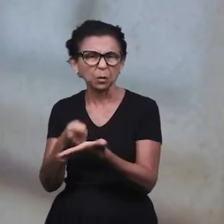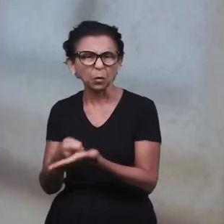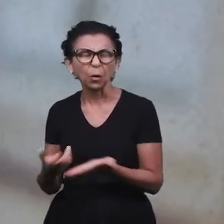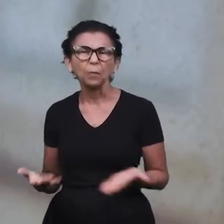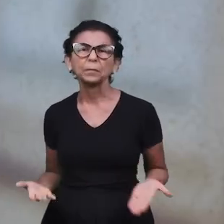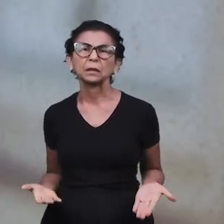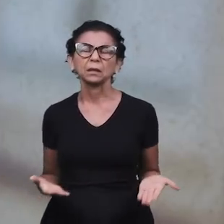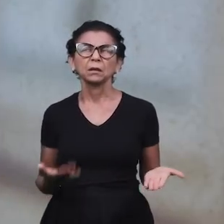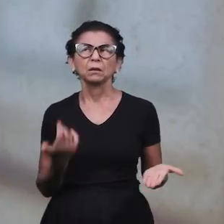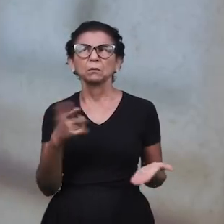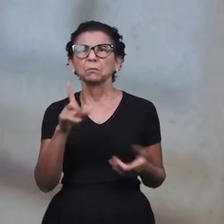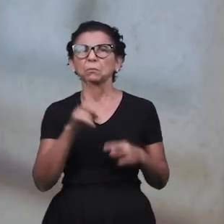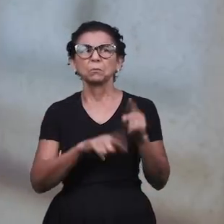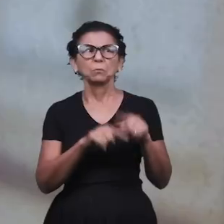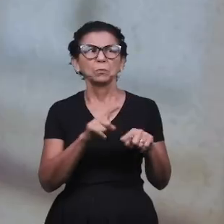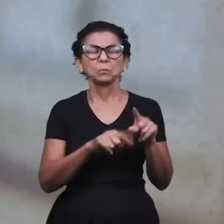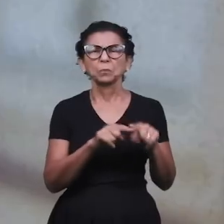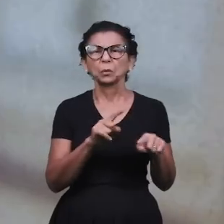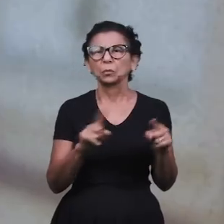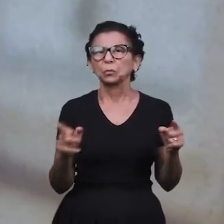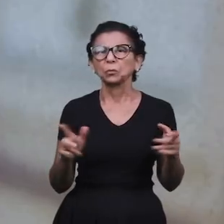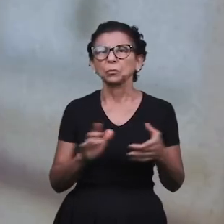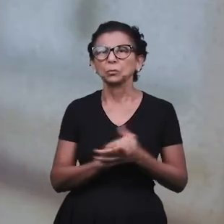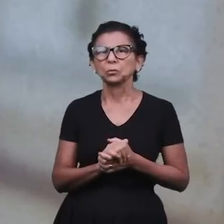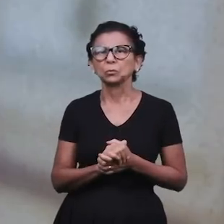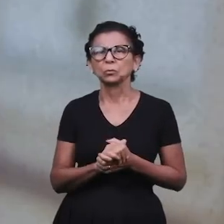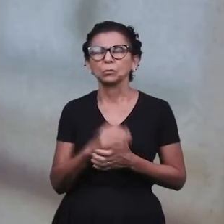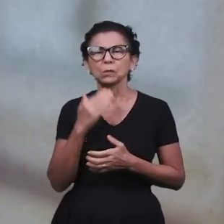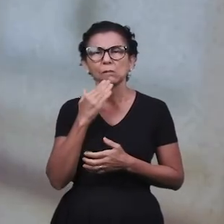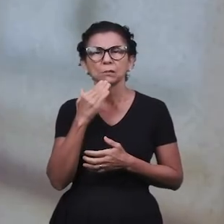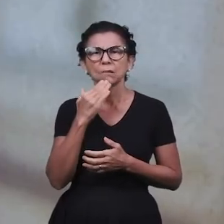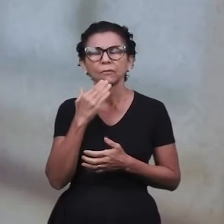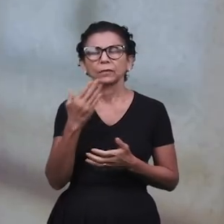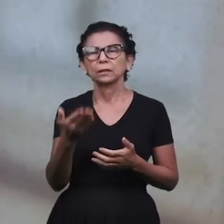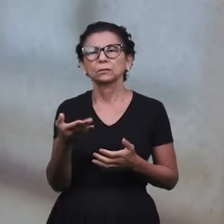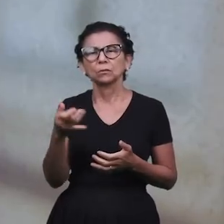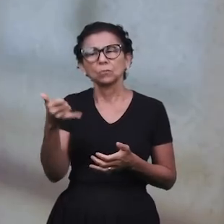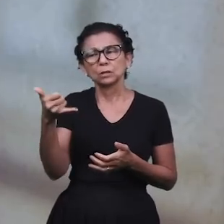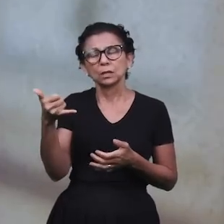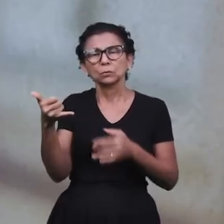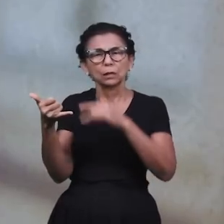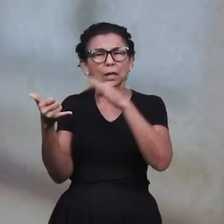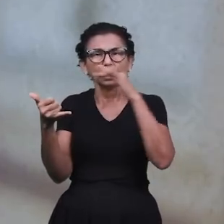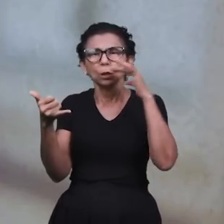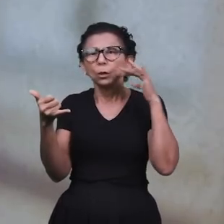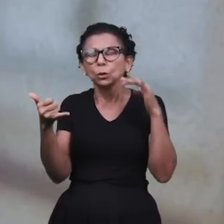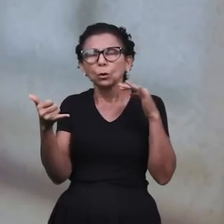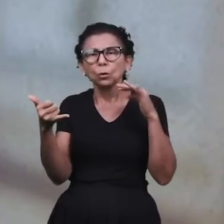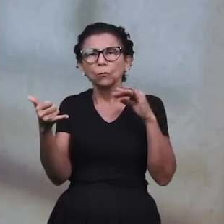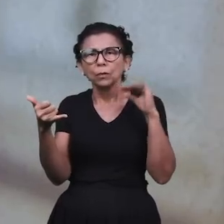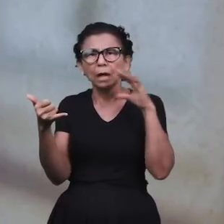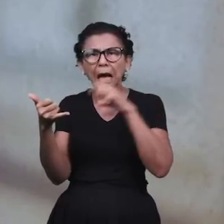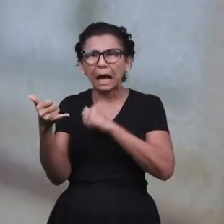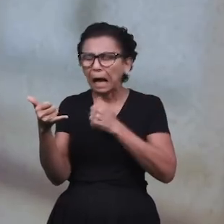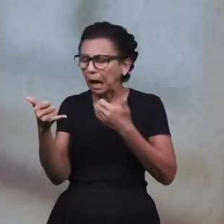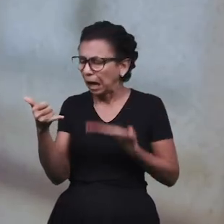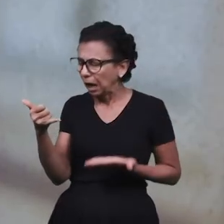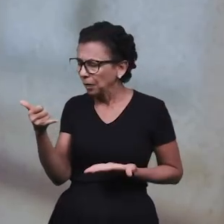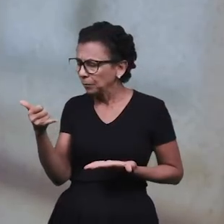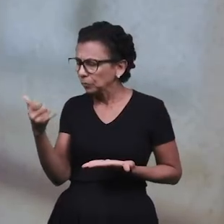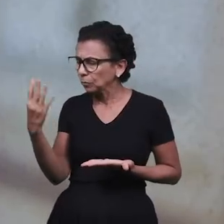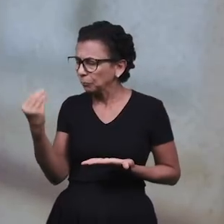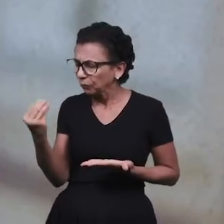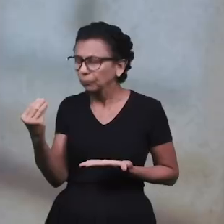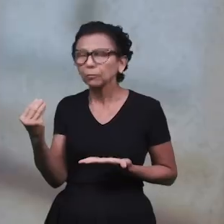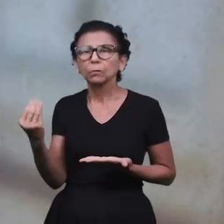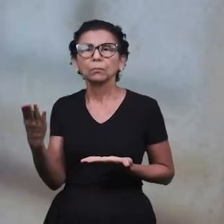algum produto que tenha sido entregue com defeito, por exemplo, um celular novo, em poucos dias ele parou de